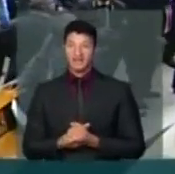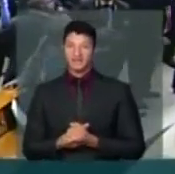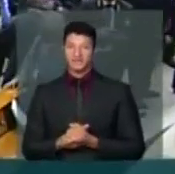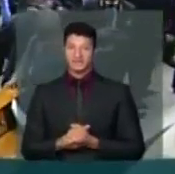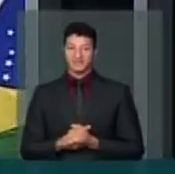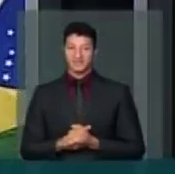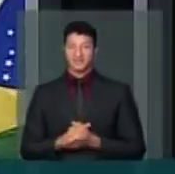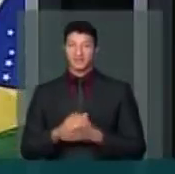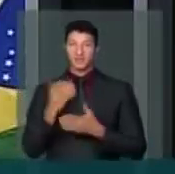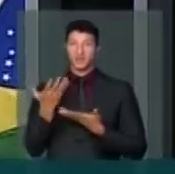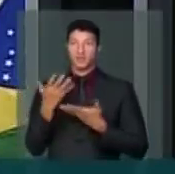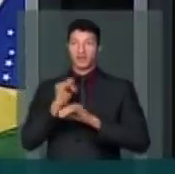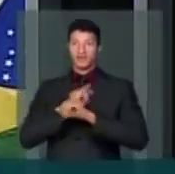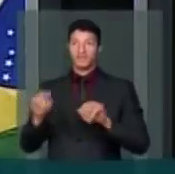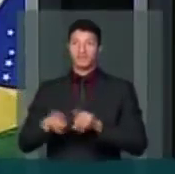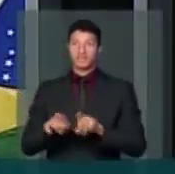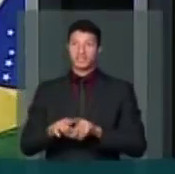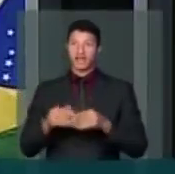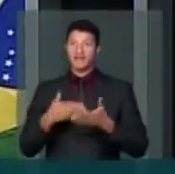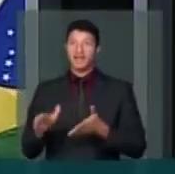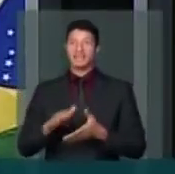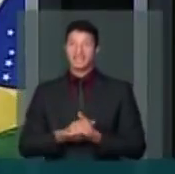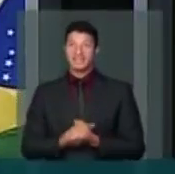Eu quero dizer o seguinte, presidente.